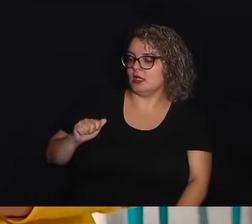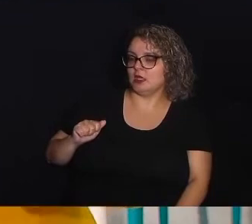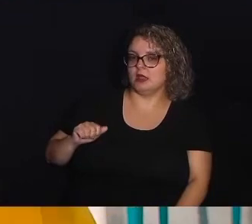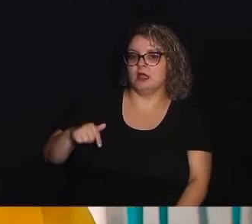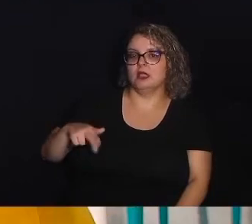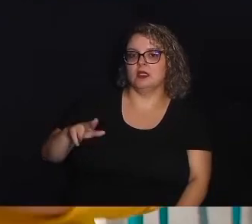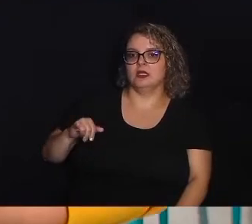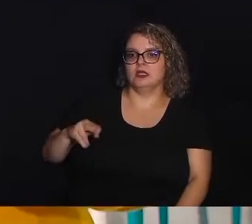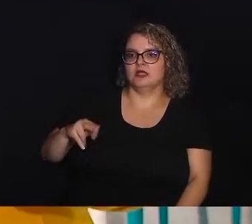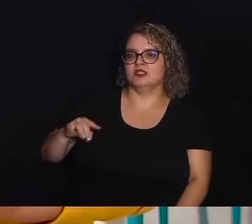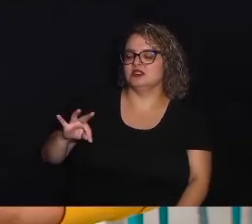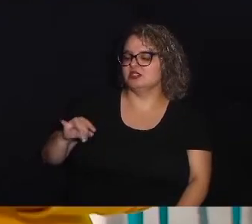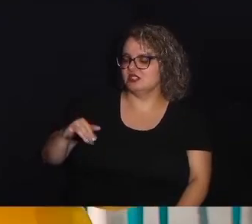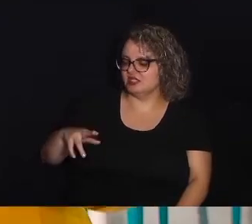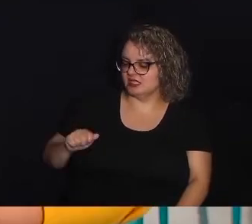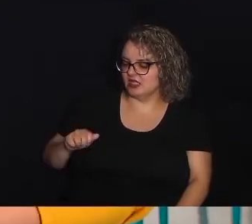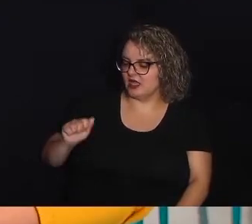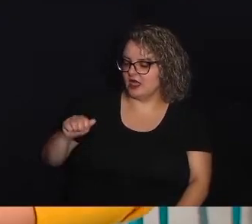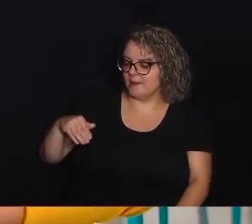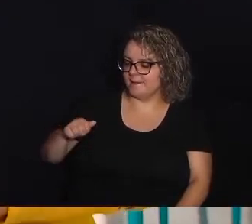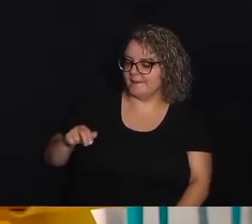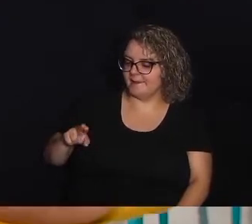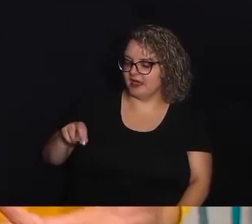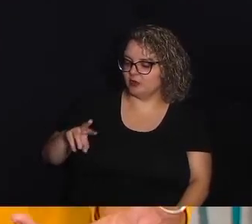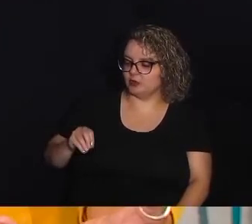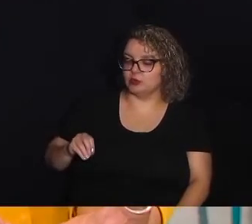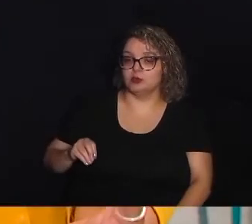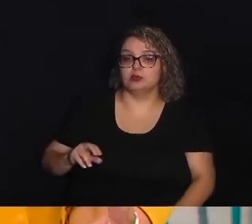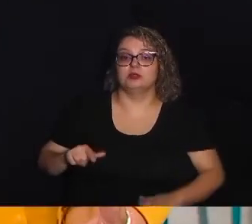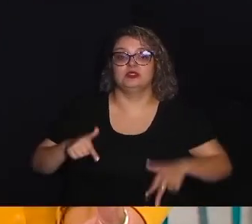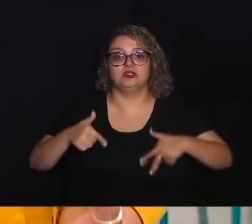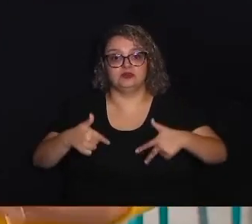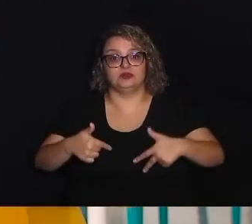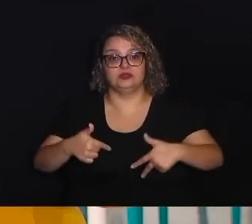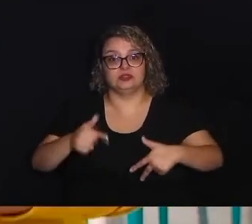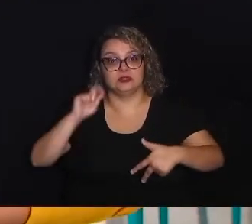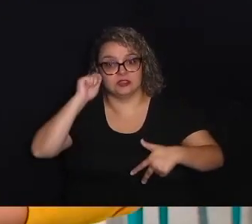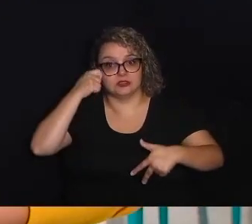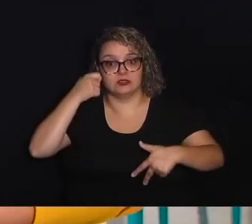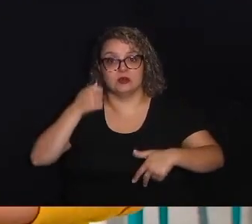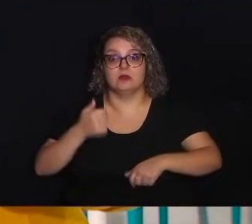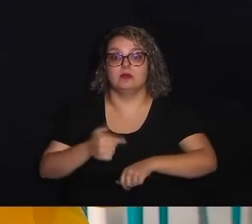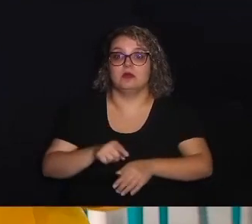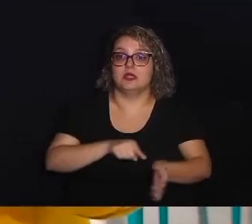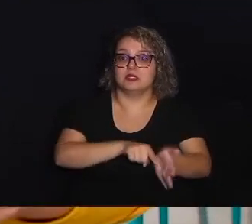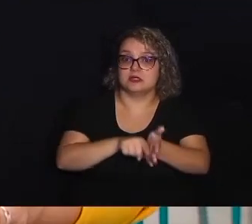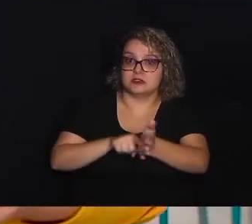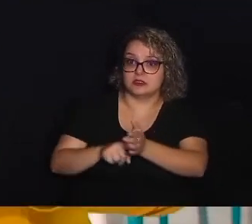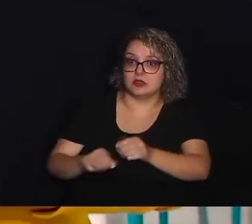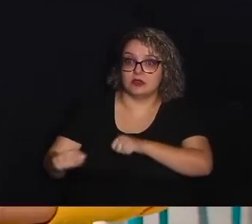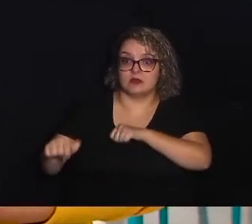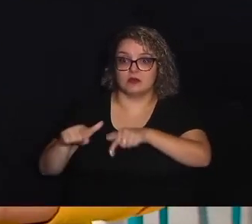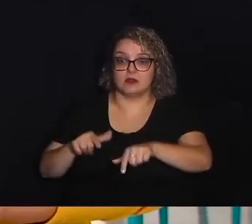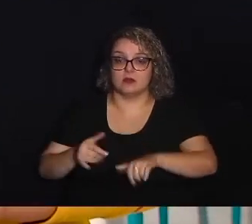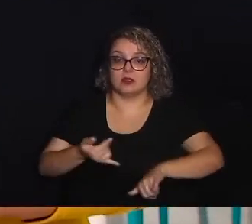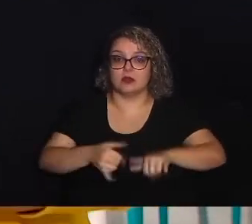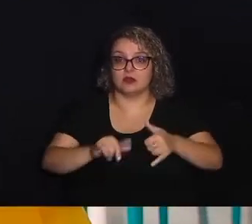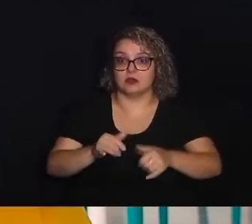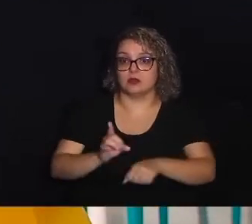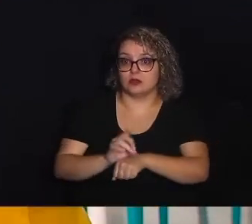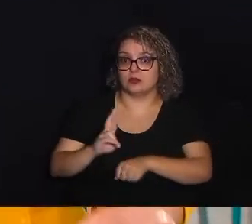dout ncea Quintino Mauro ativista Negra pesquisadora formada em